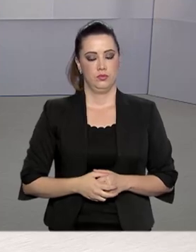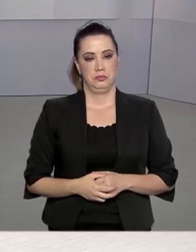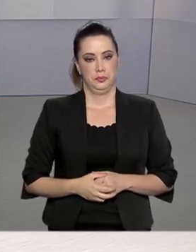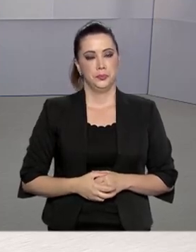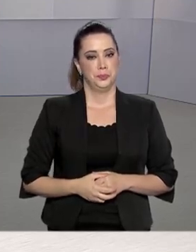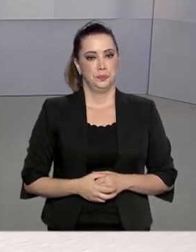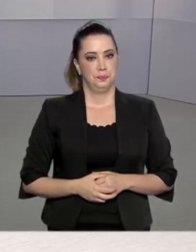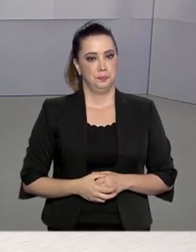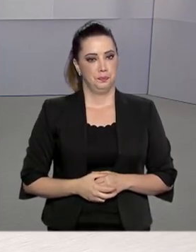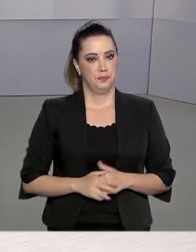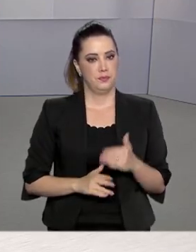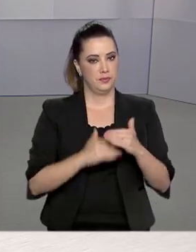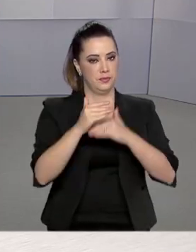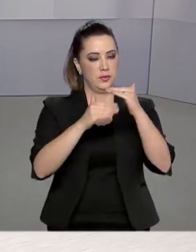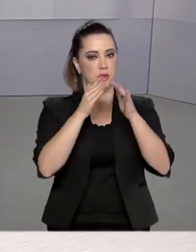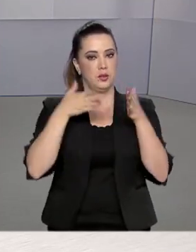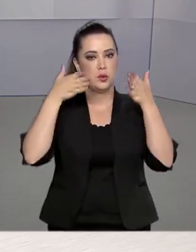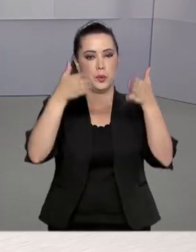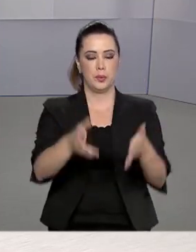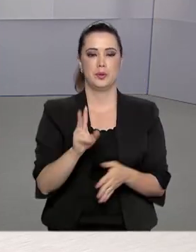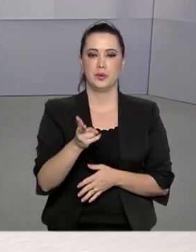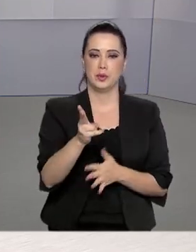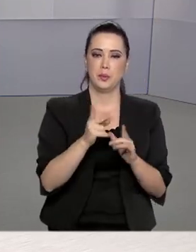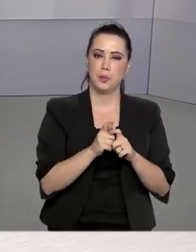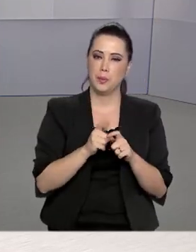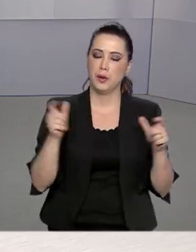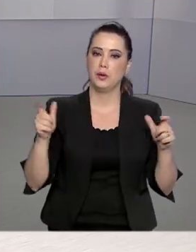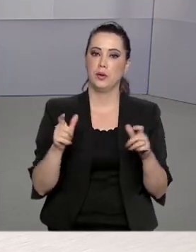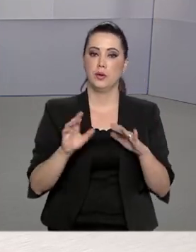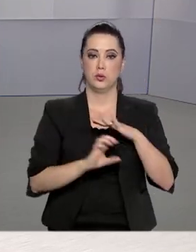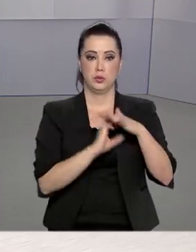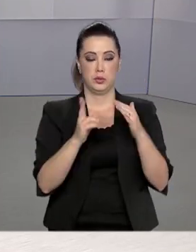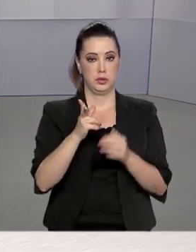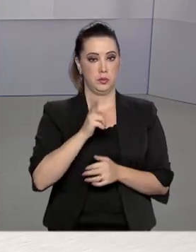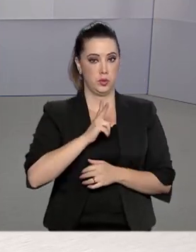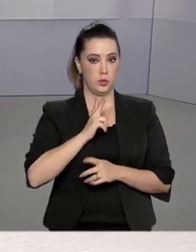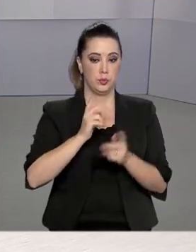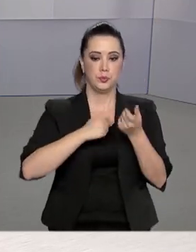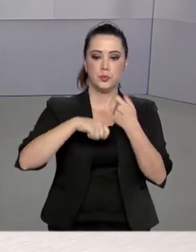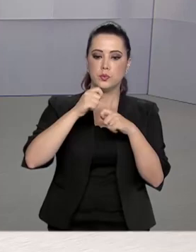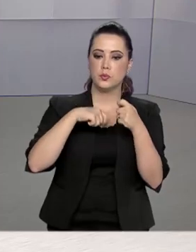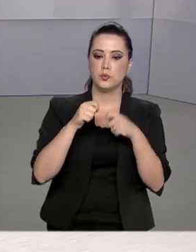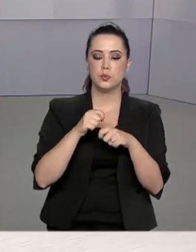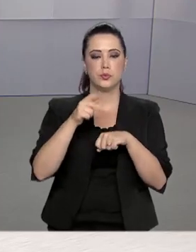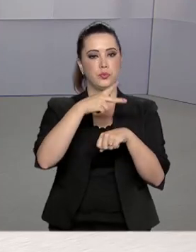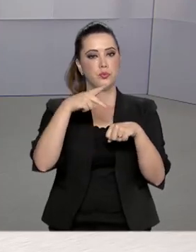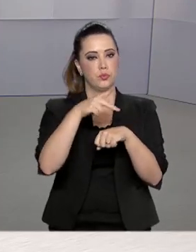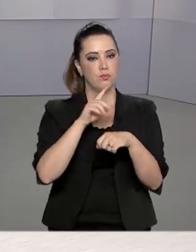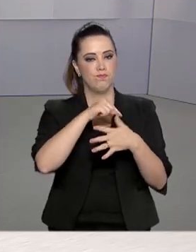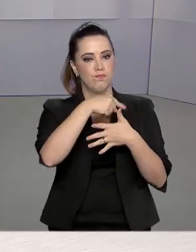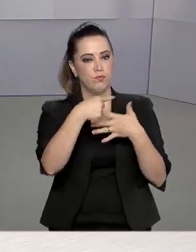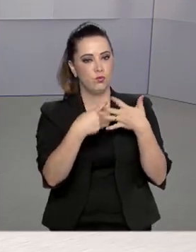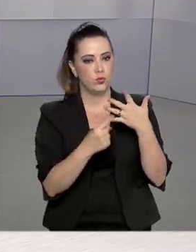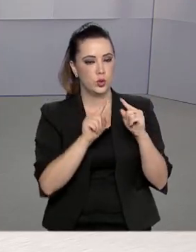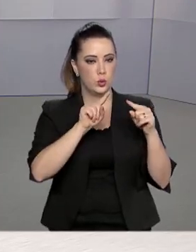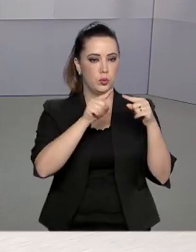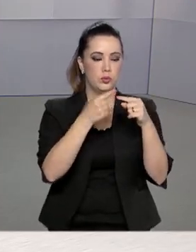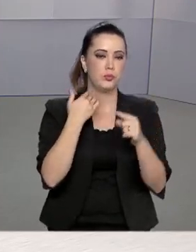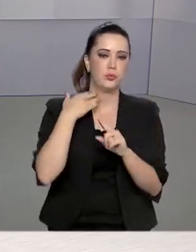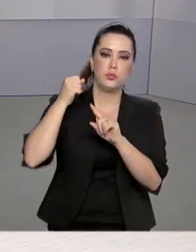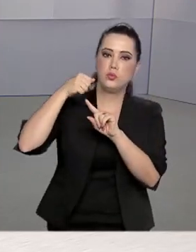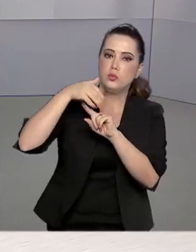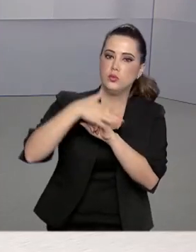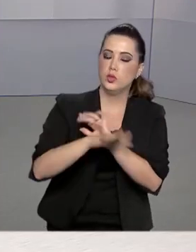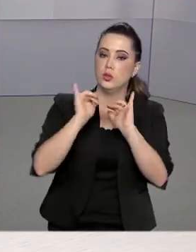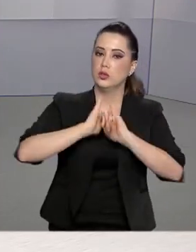Mais crescimento e uma participação cada vez maior da iniciativa privada na economia do país. Essas são algumas das metas do